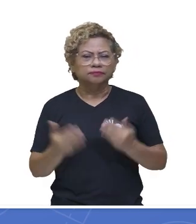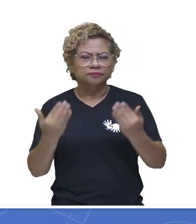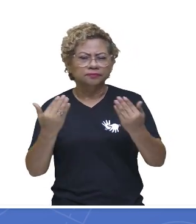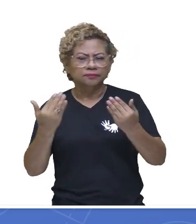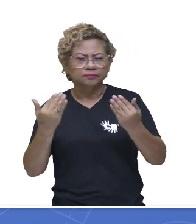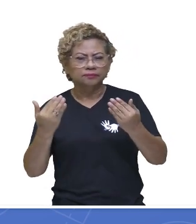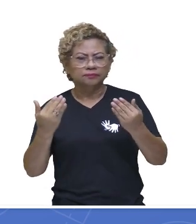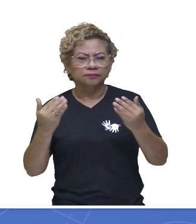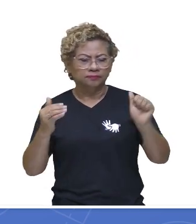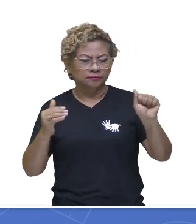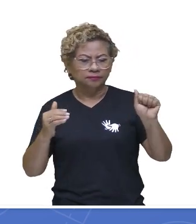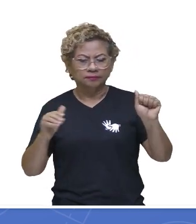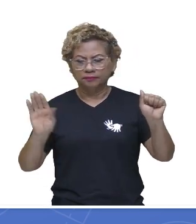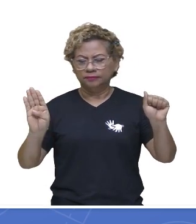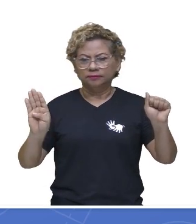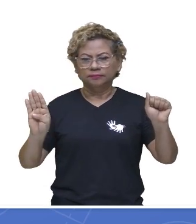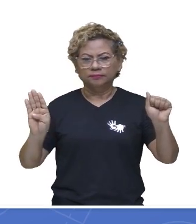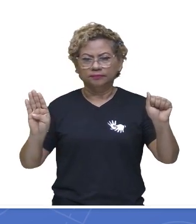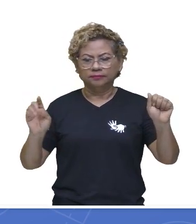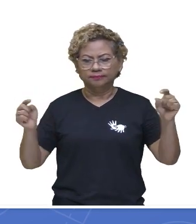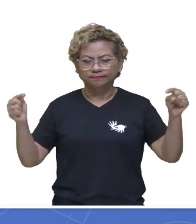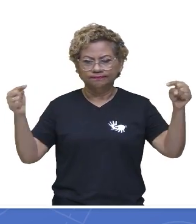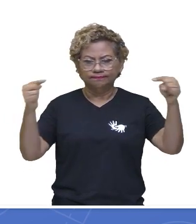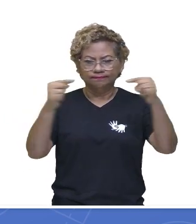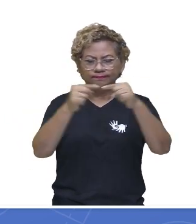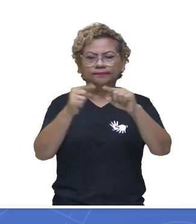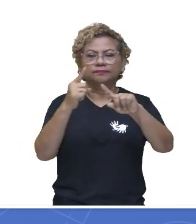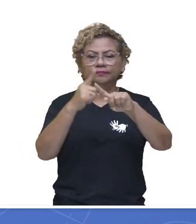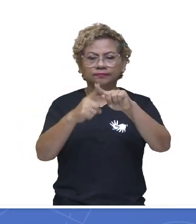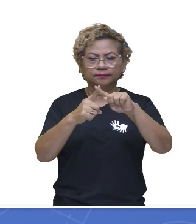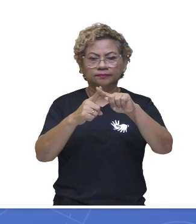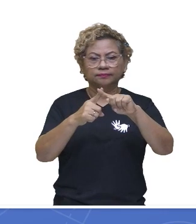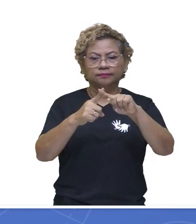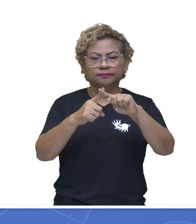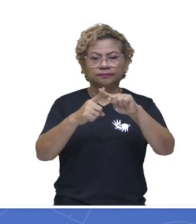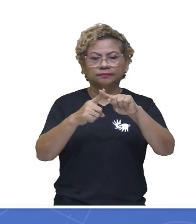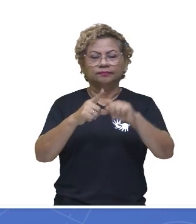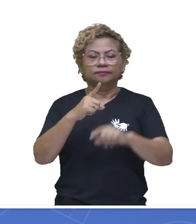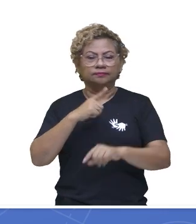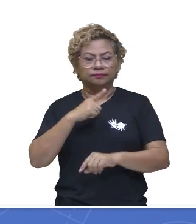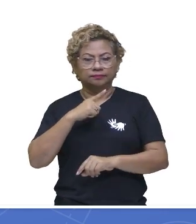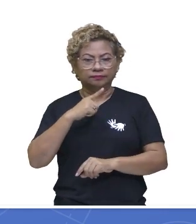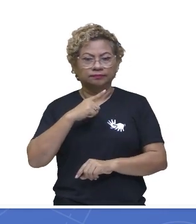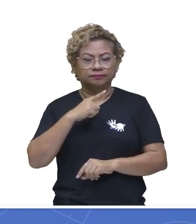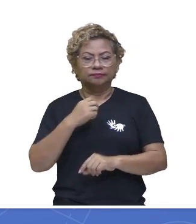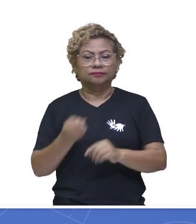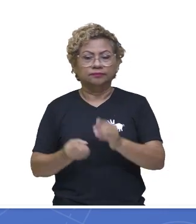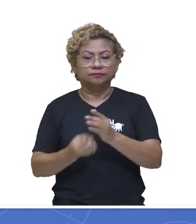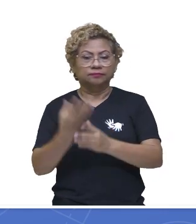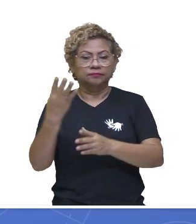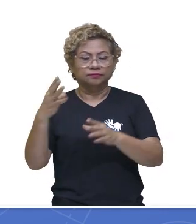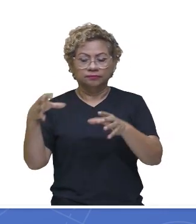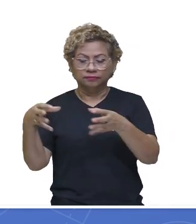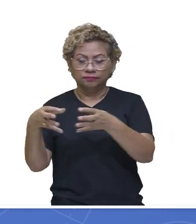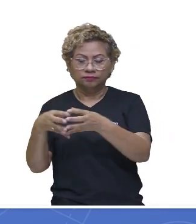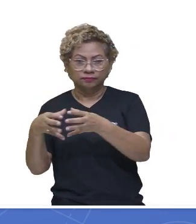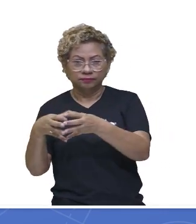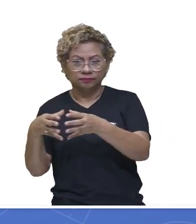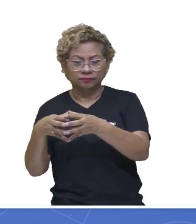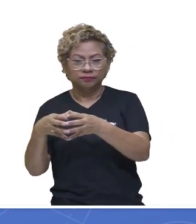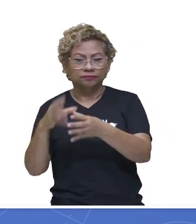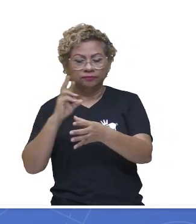multiplico essa matriz A com a sua matriz identidade, professor, o que é uma matriz identidade? Uma